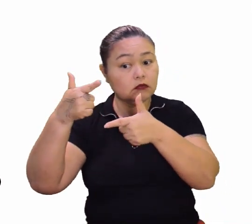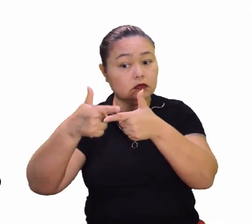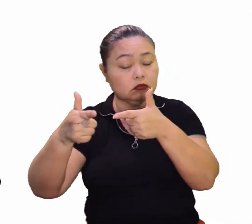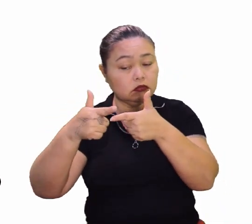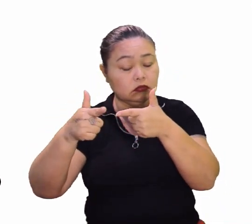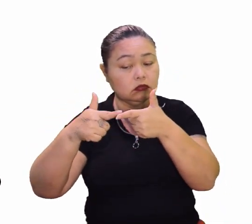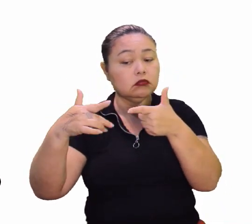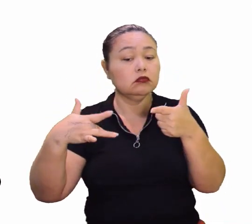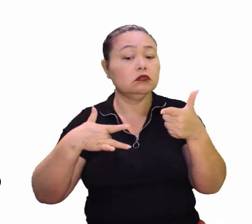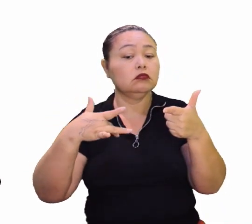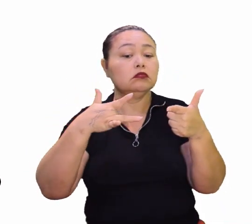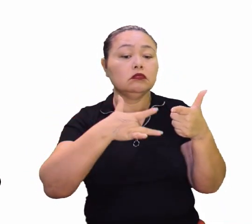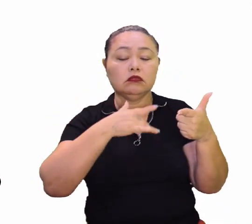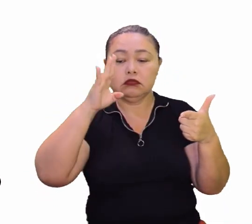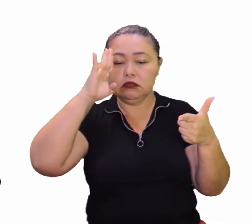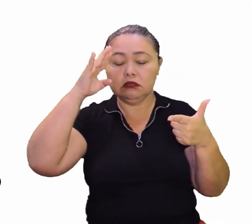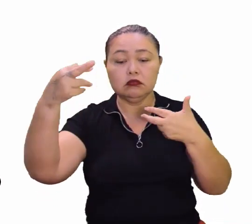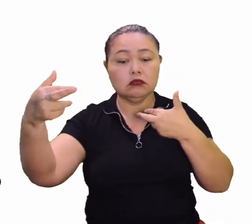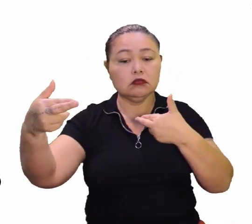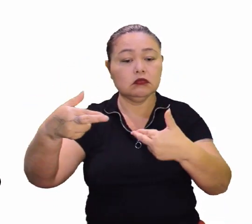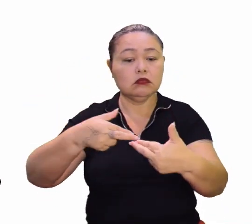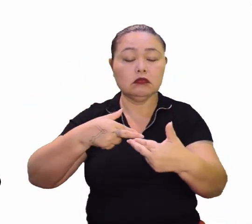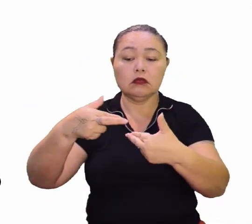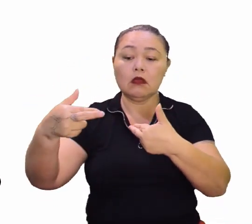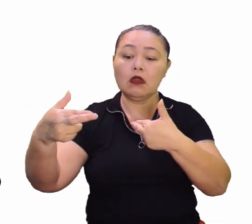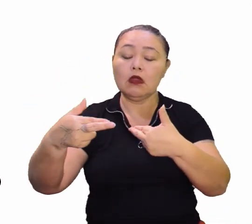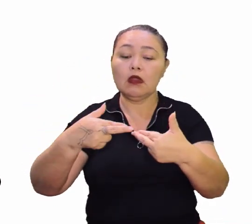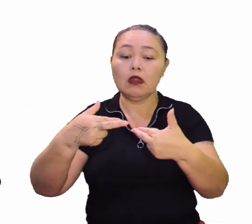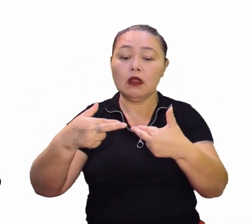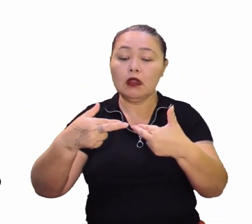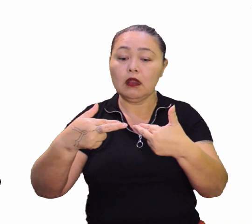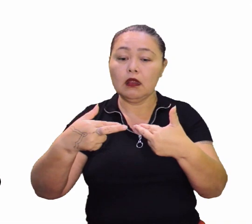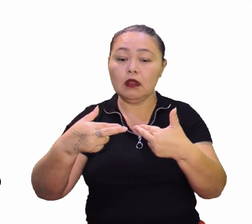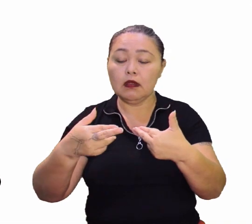saúde, principalmente a questão